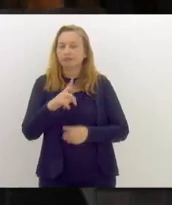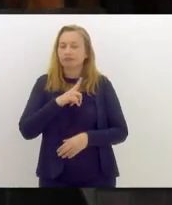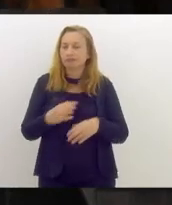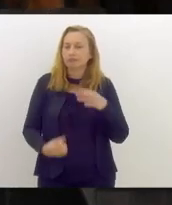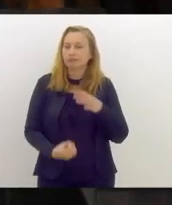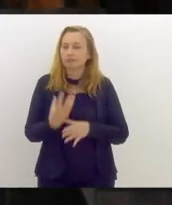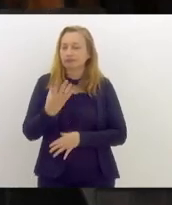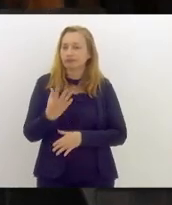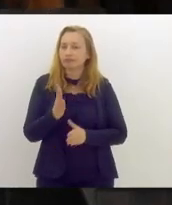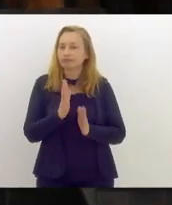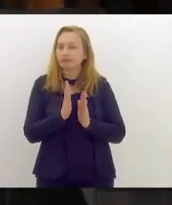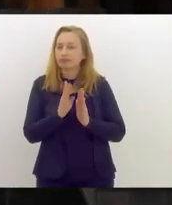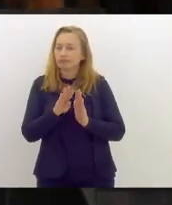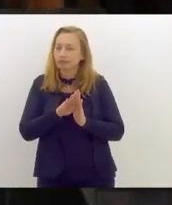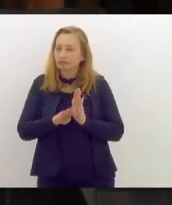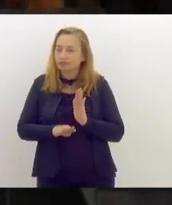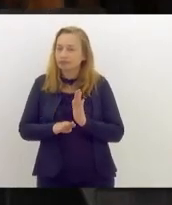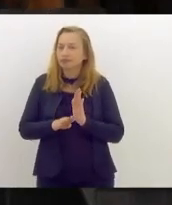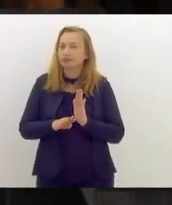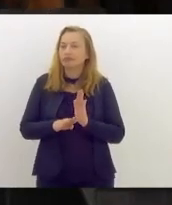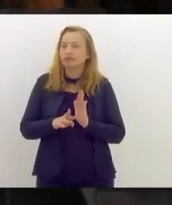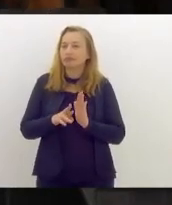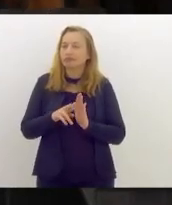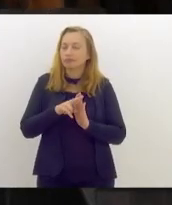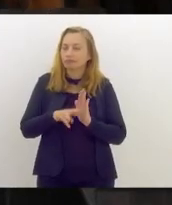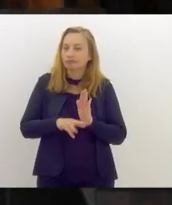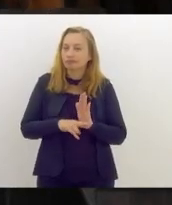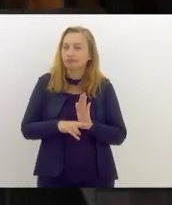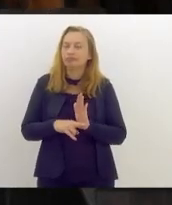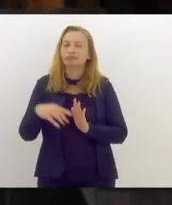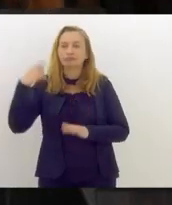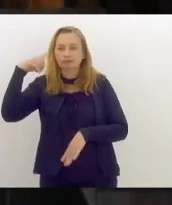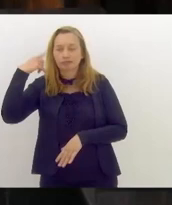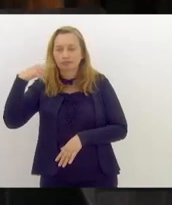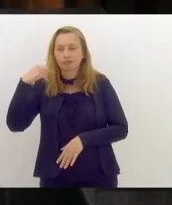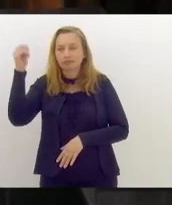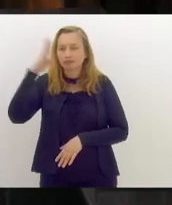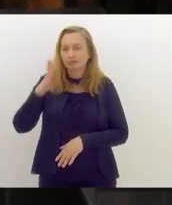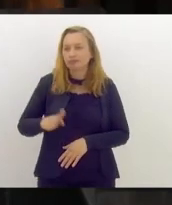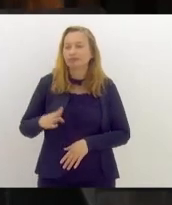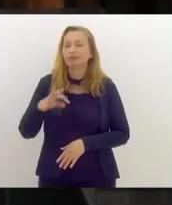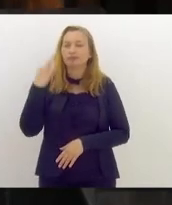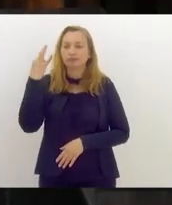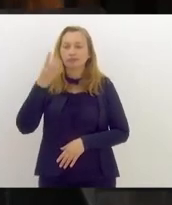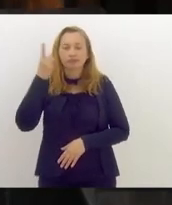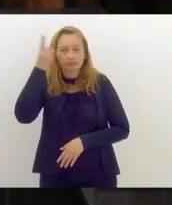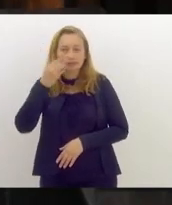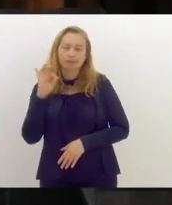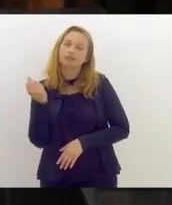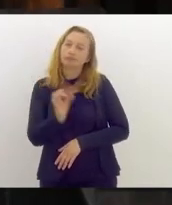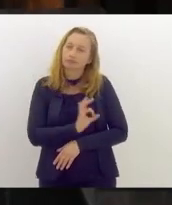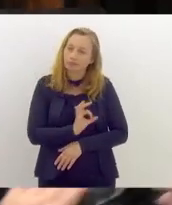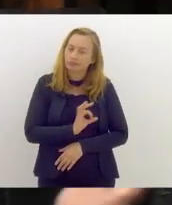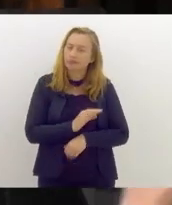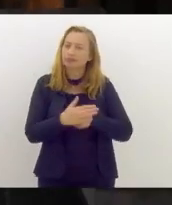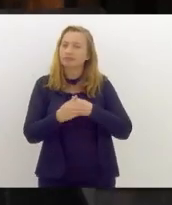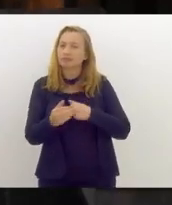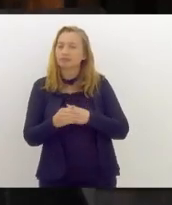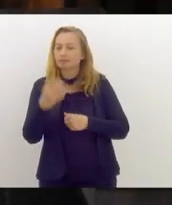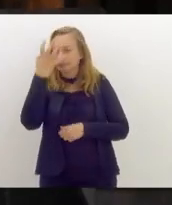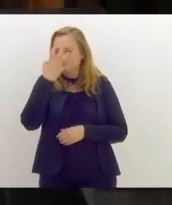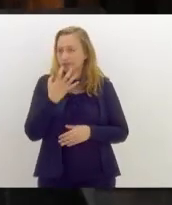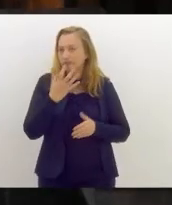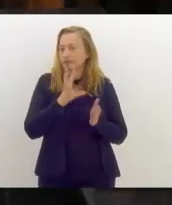criar a Ordem dos Advogados do Brasil a deputada estadual Marta Rocha também pelo carinho pela receptividade com as pautas